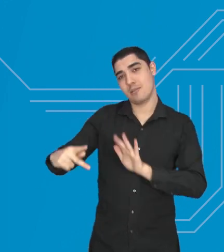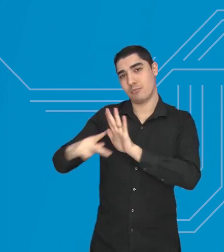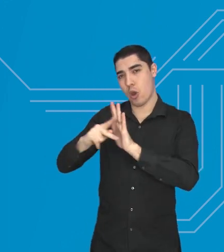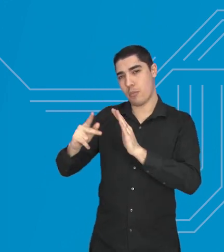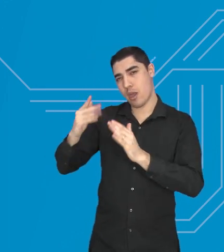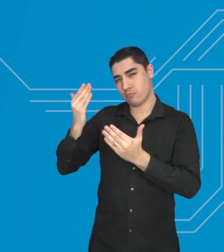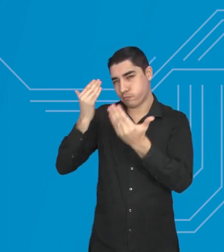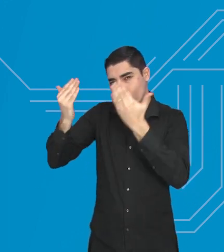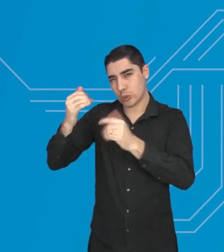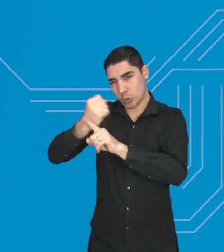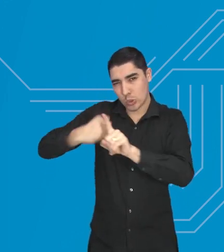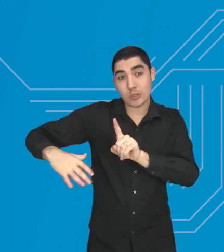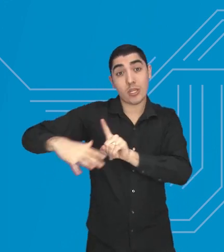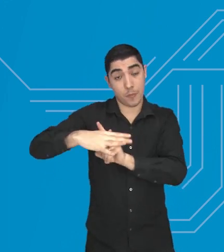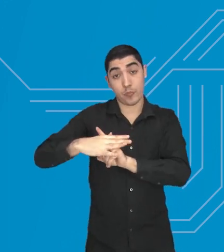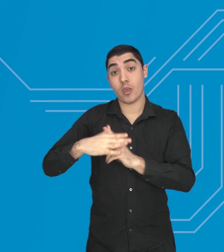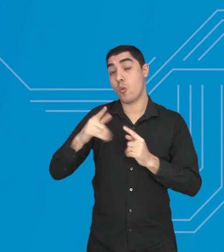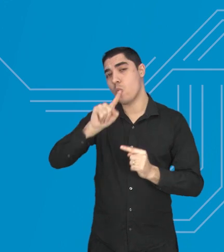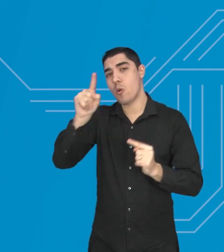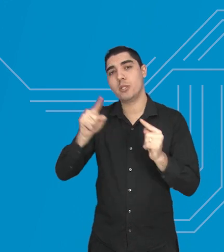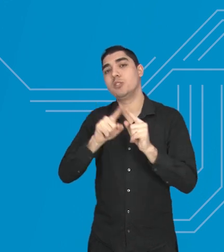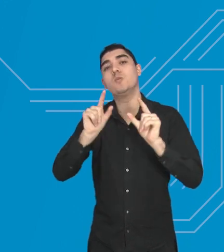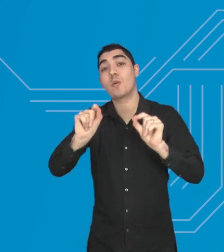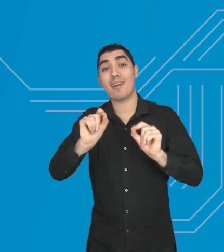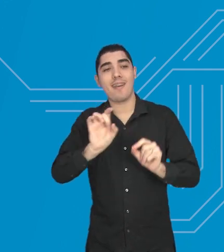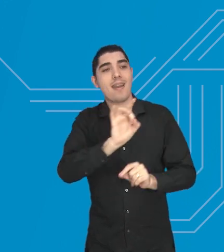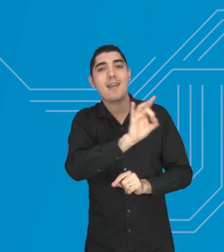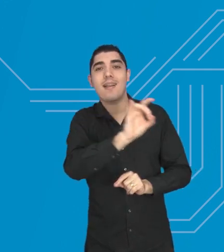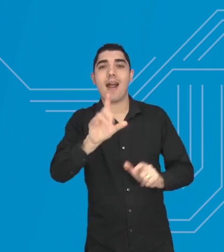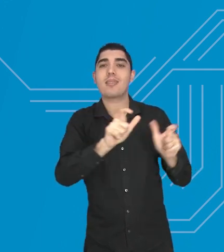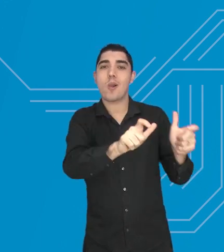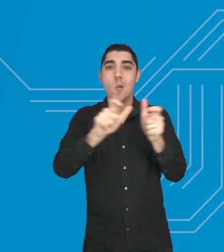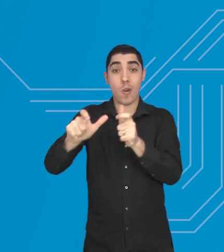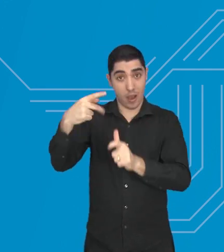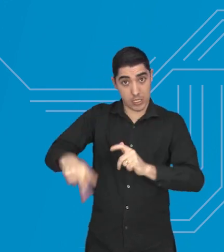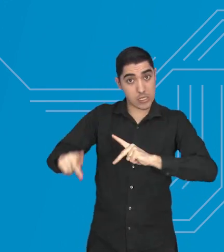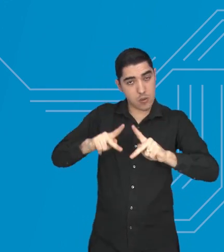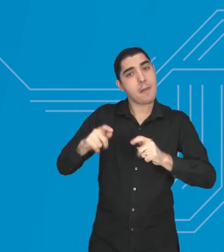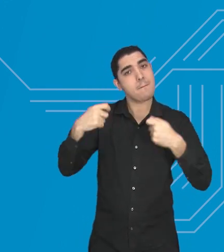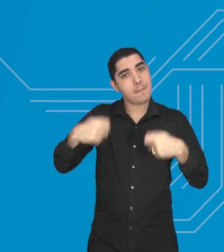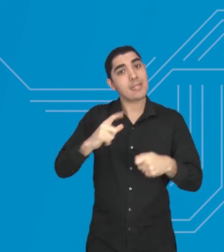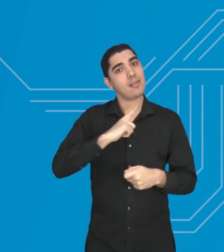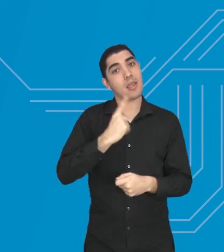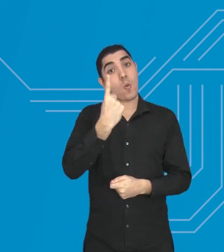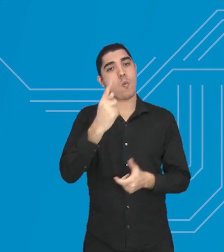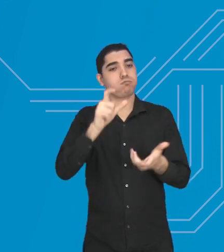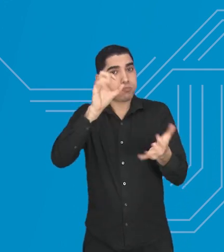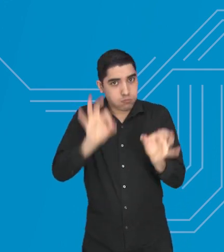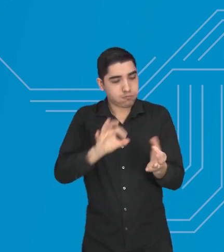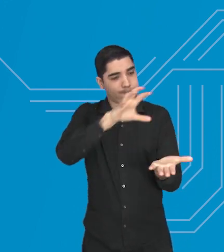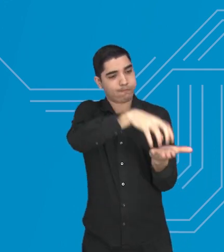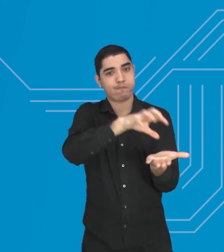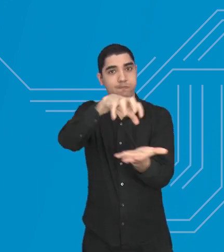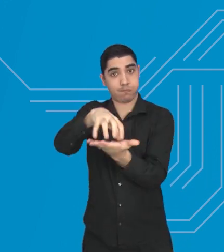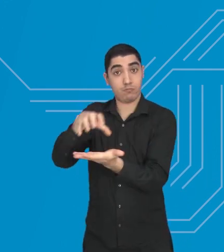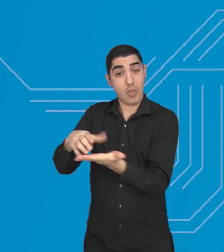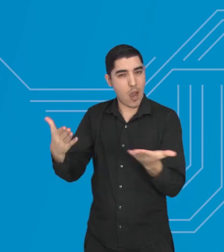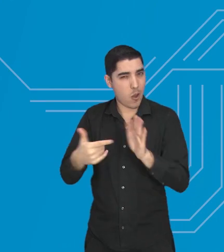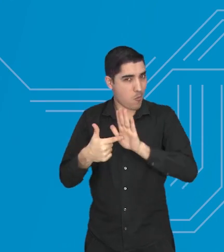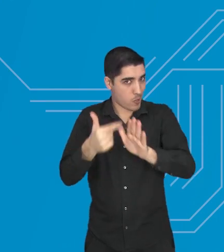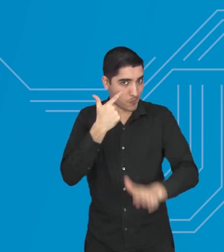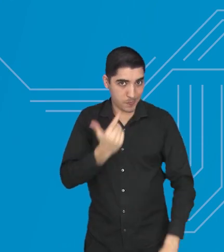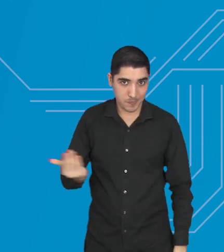Atenção Psicossocial. A ideia é que cada região do município seja contemplado como uma unidade.